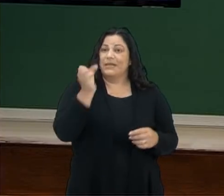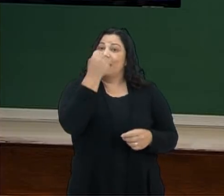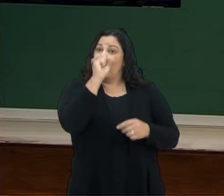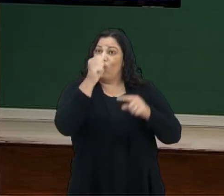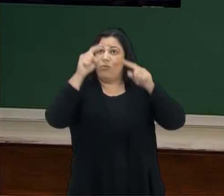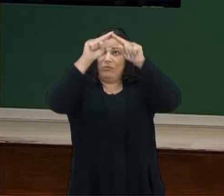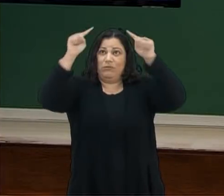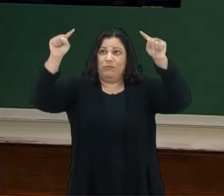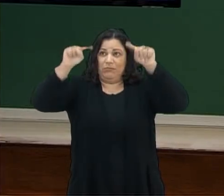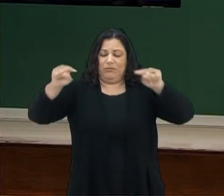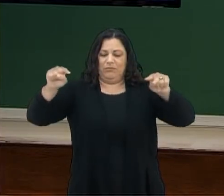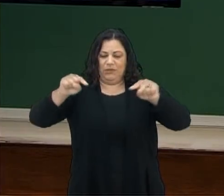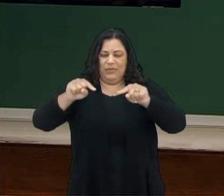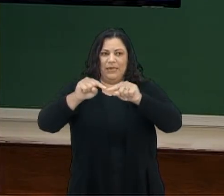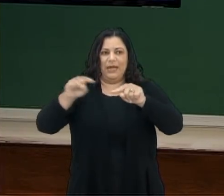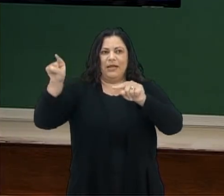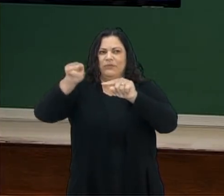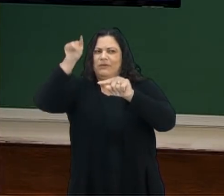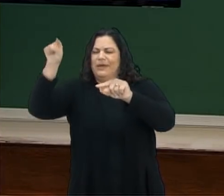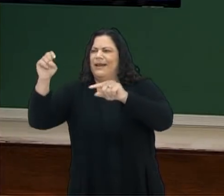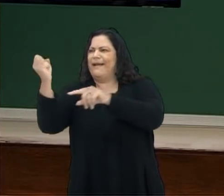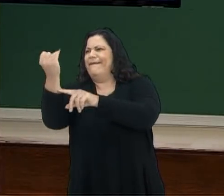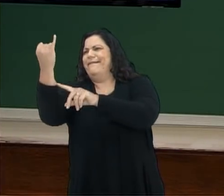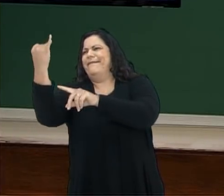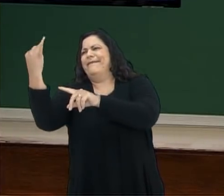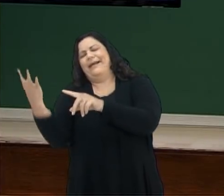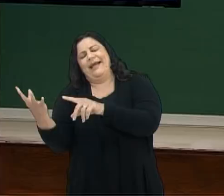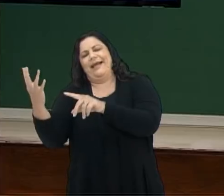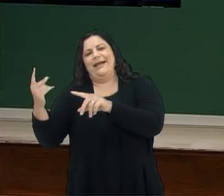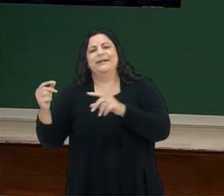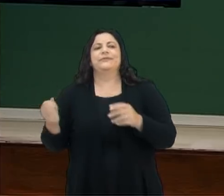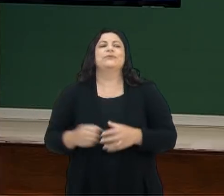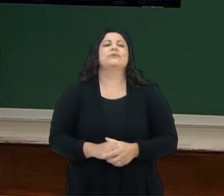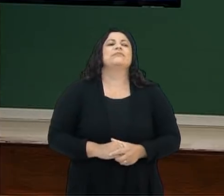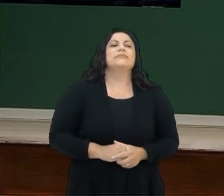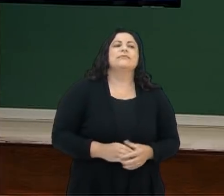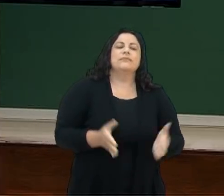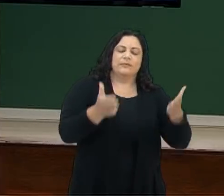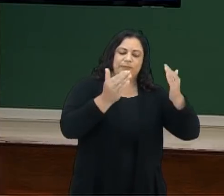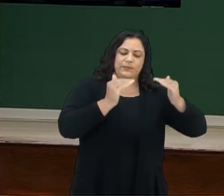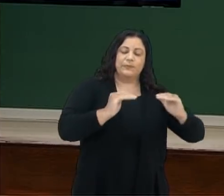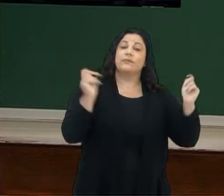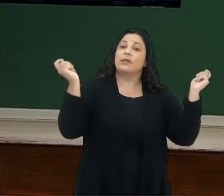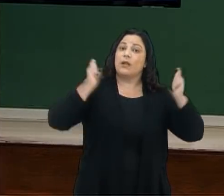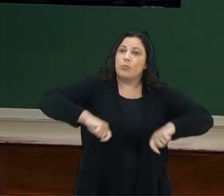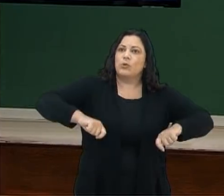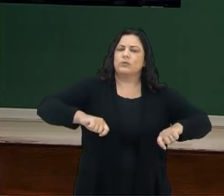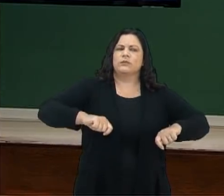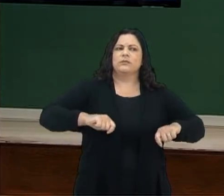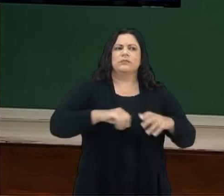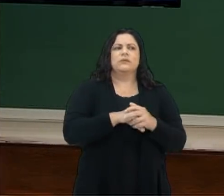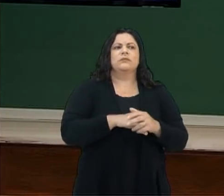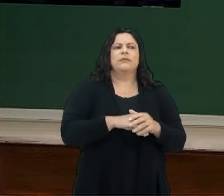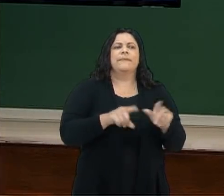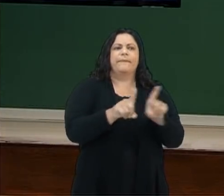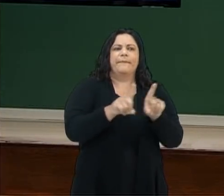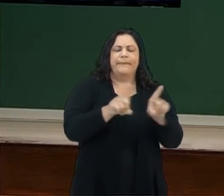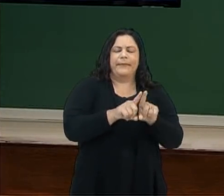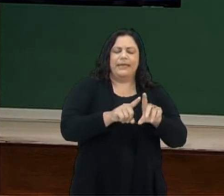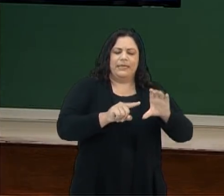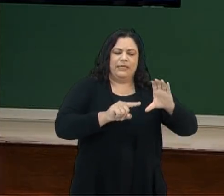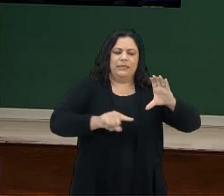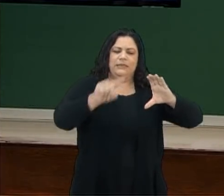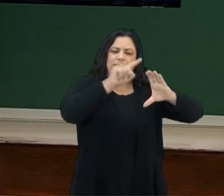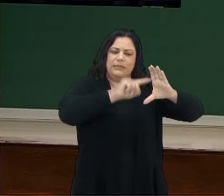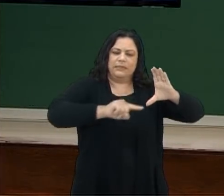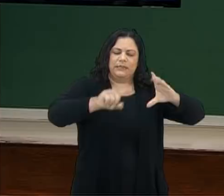enfim, vários lados ali, mas é um polígono que está inscrito dentro da circunferência. Ainda o polígono pode ser circunscrito, quer dizer que é a circunferência